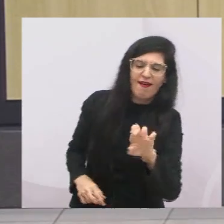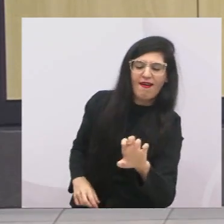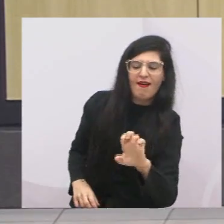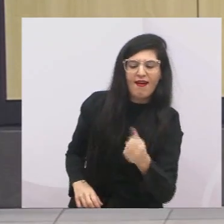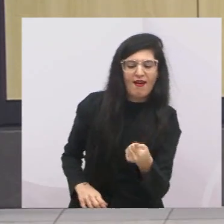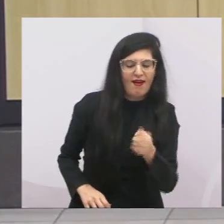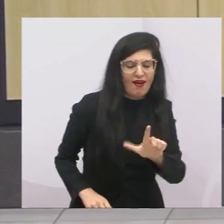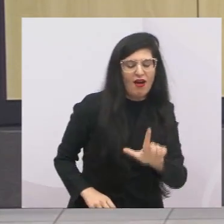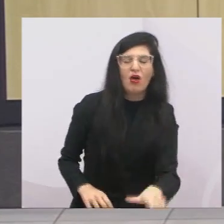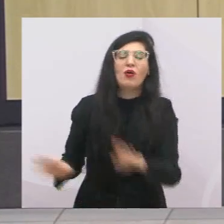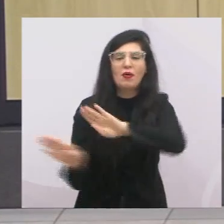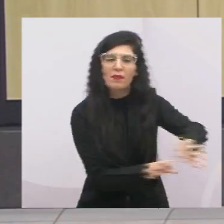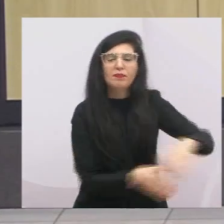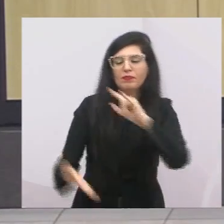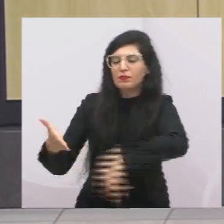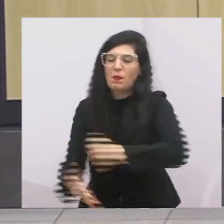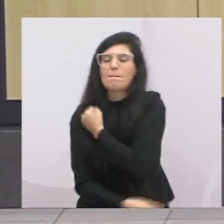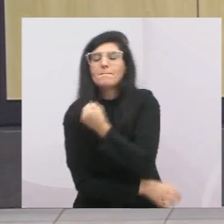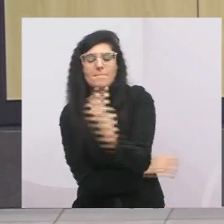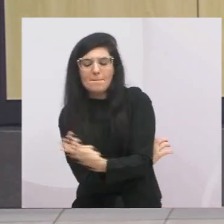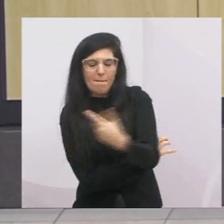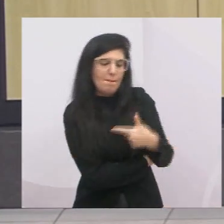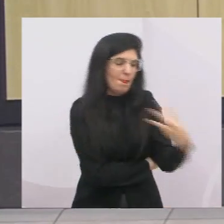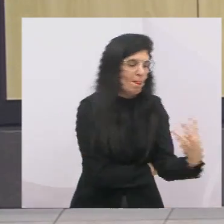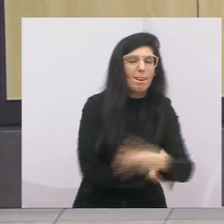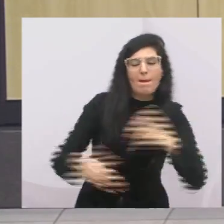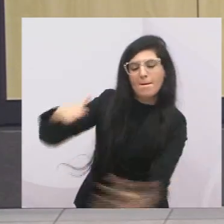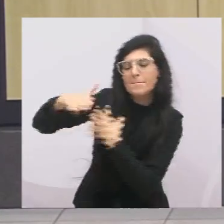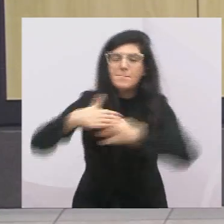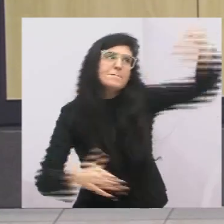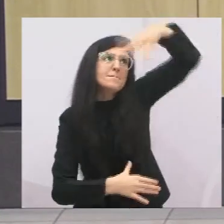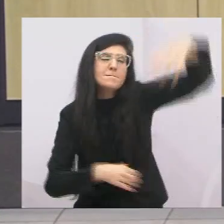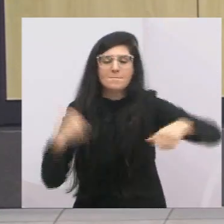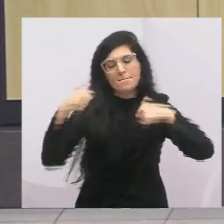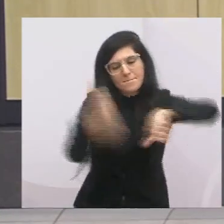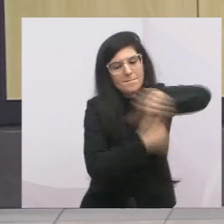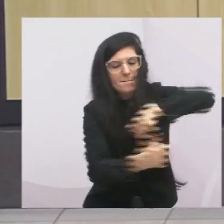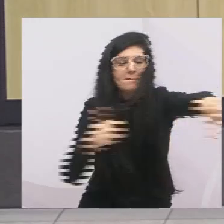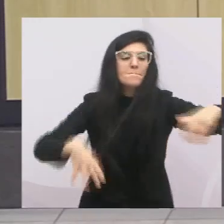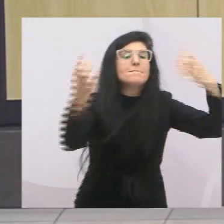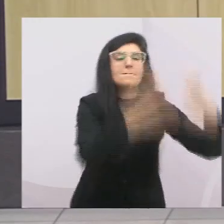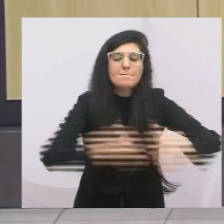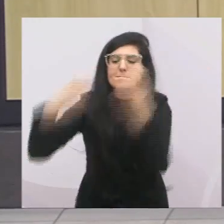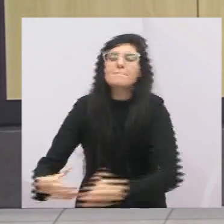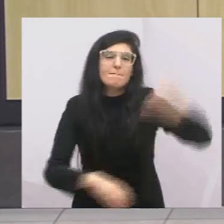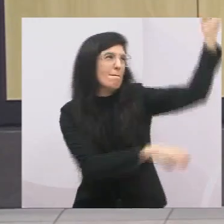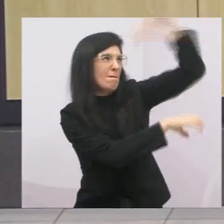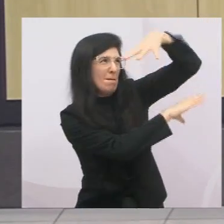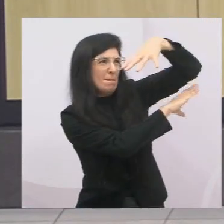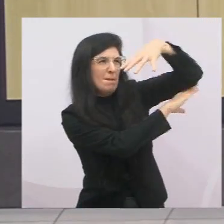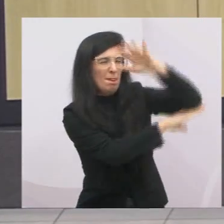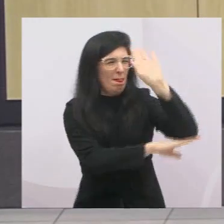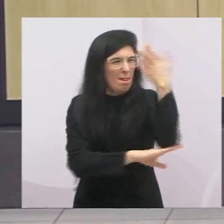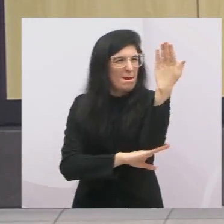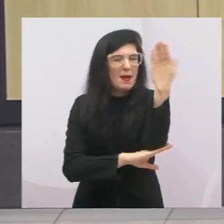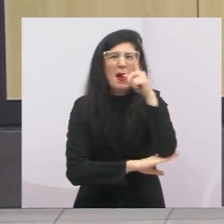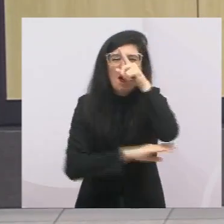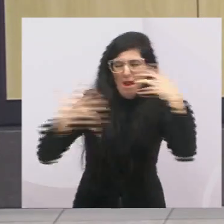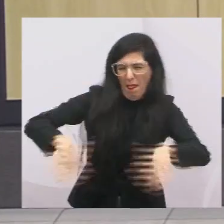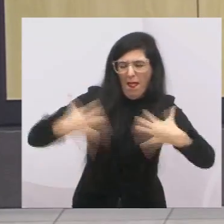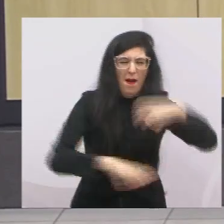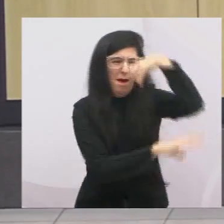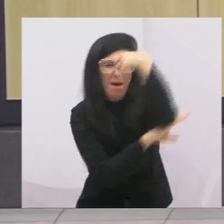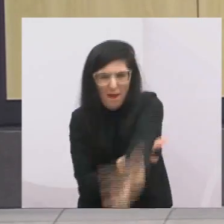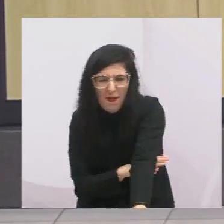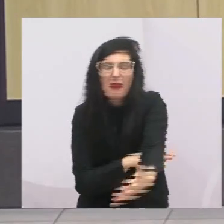Lua. Requerimento número 423. A EDP solicitando a substituição de postes de madeira que apresenta risco de queda na rua